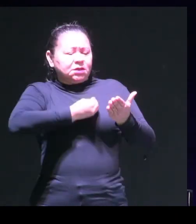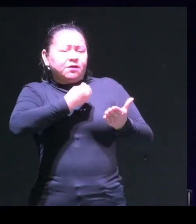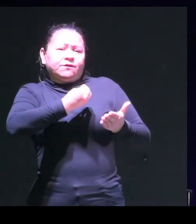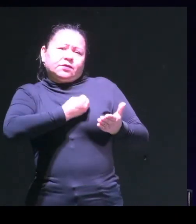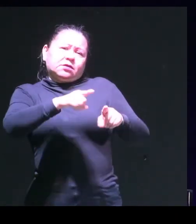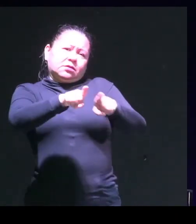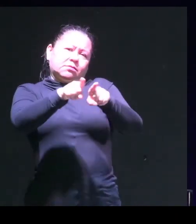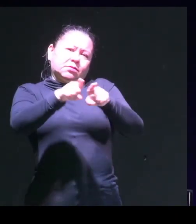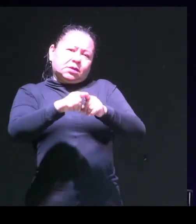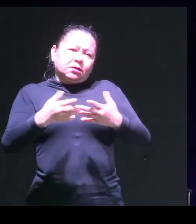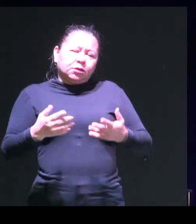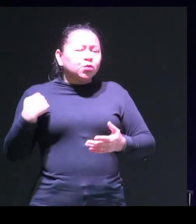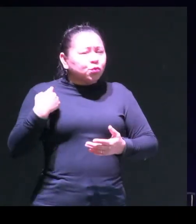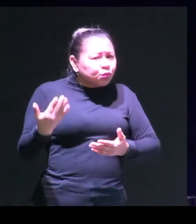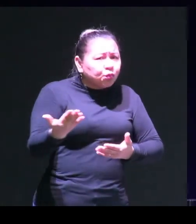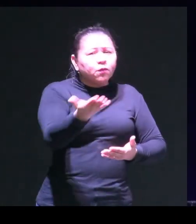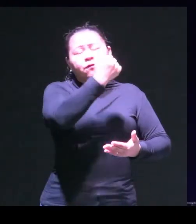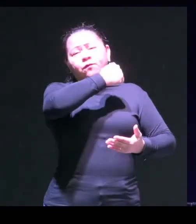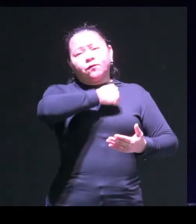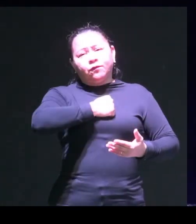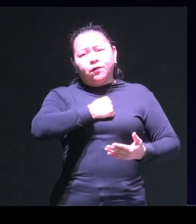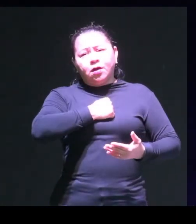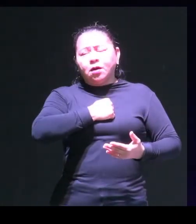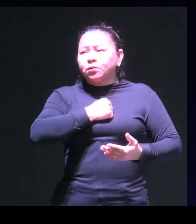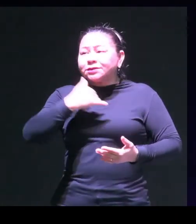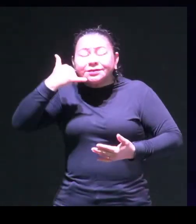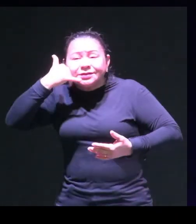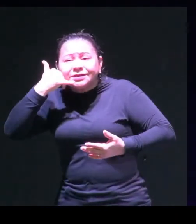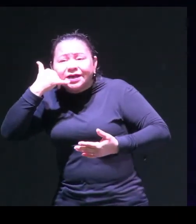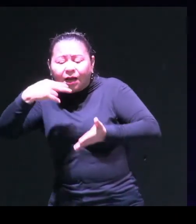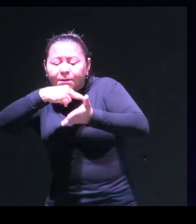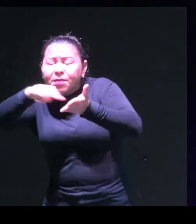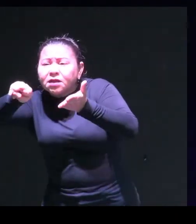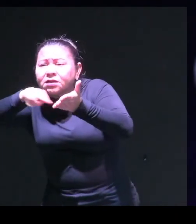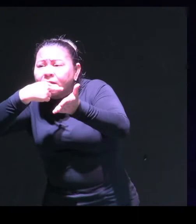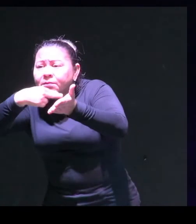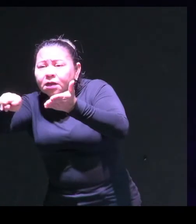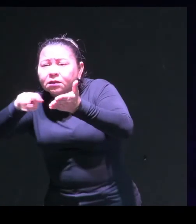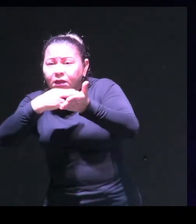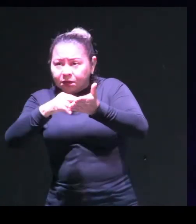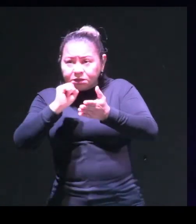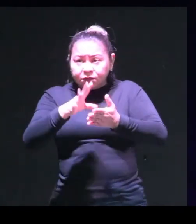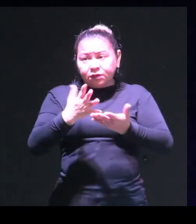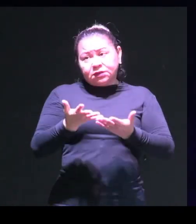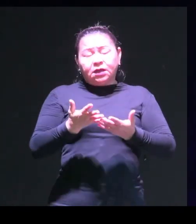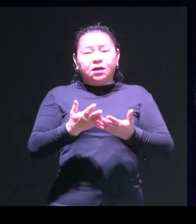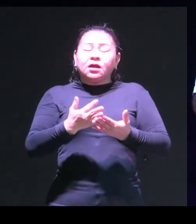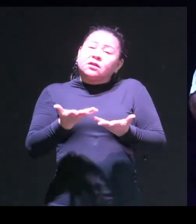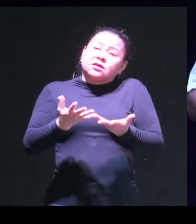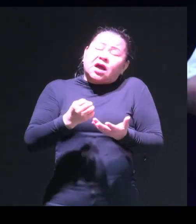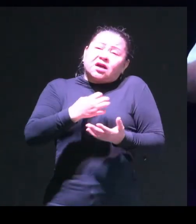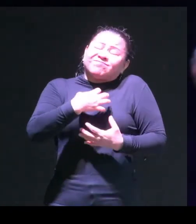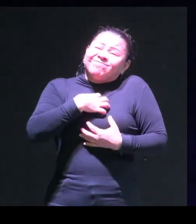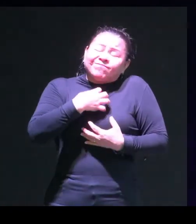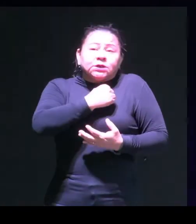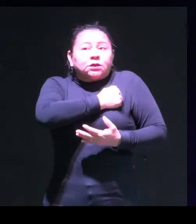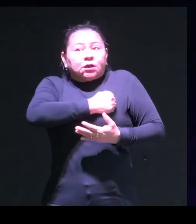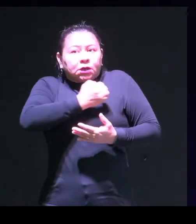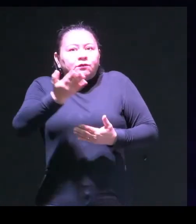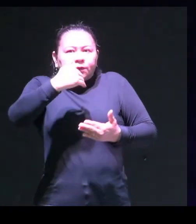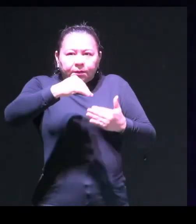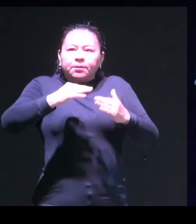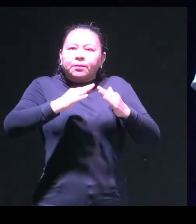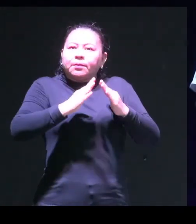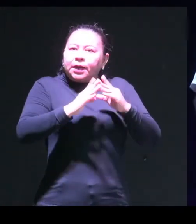Amém? Vamos ligar uns para os outros. Você sente falta de alguém na igreja? Faça isso, é o